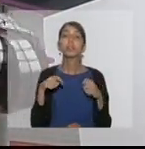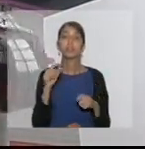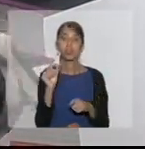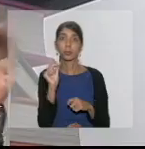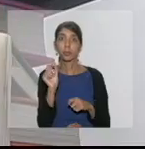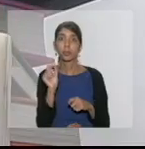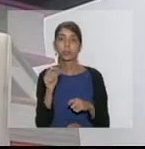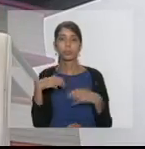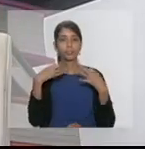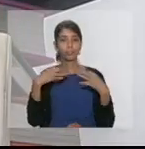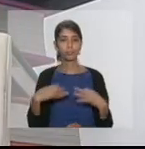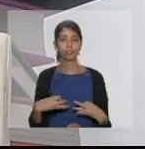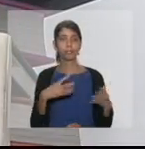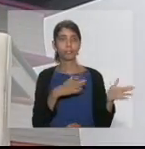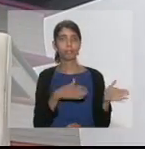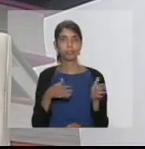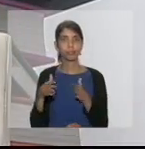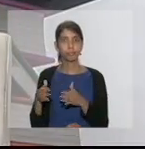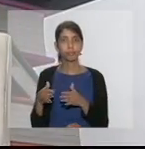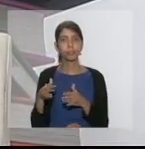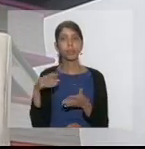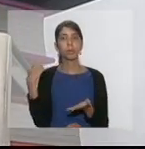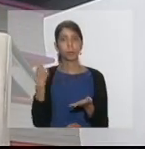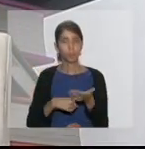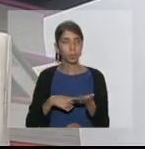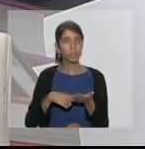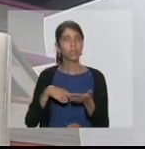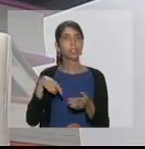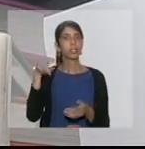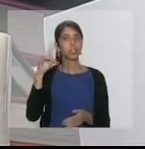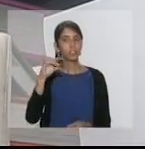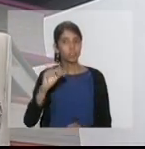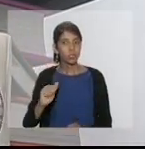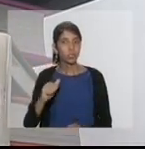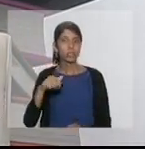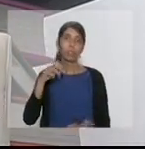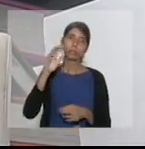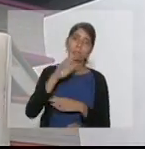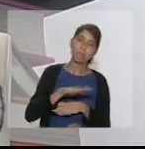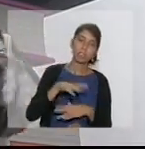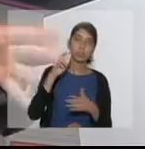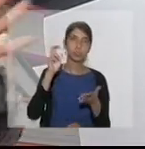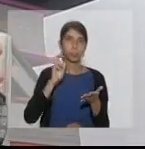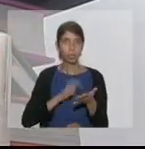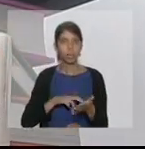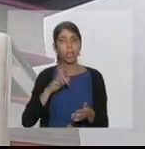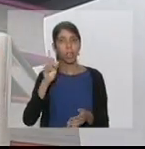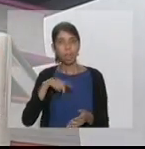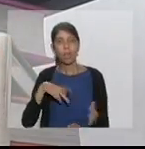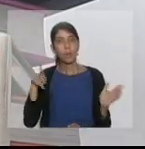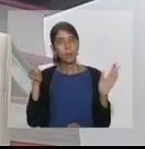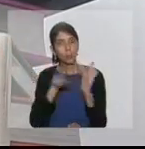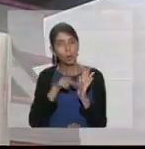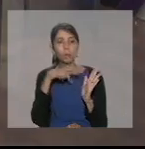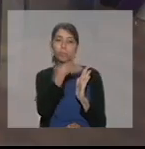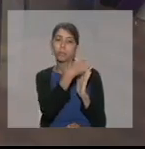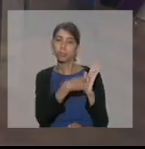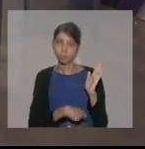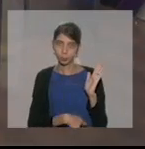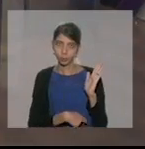fazer? Disciplina. Tal dia à tarde, tal dia de manhã e tal dia à tarde são os meus dias para